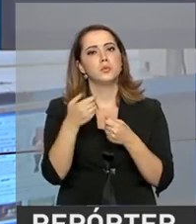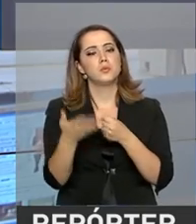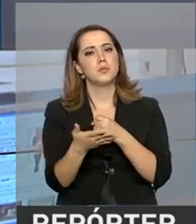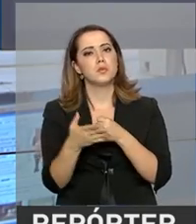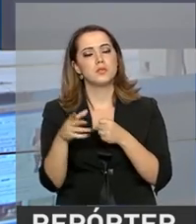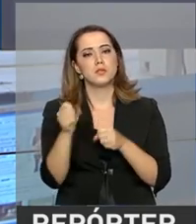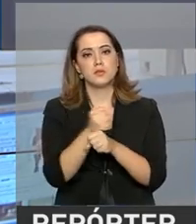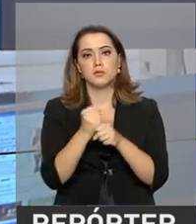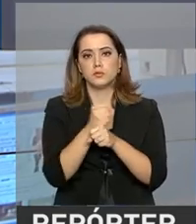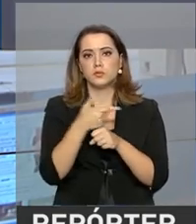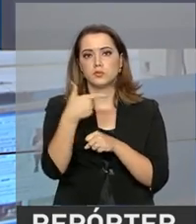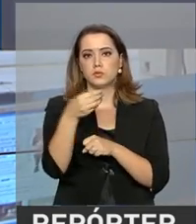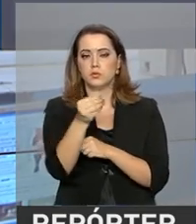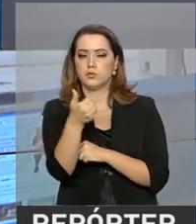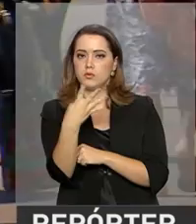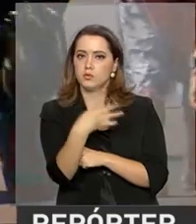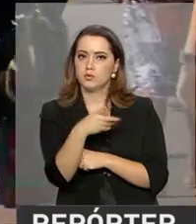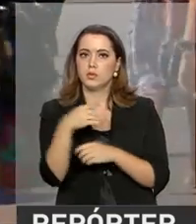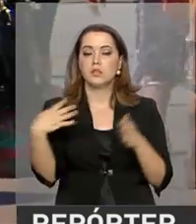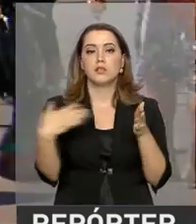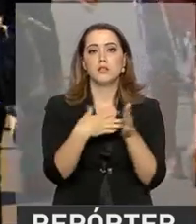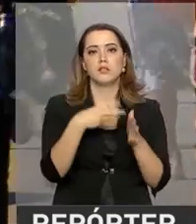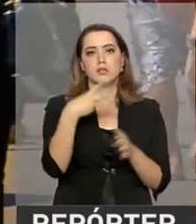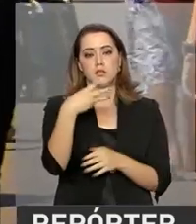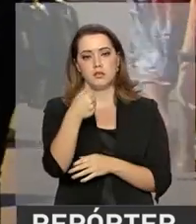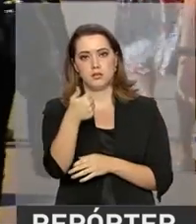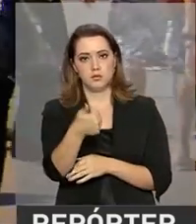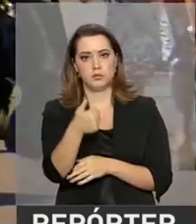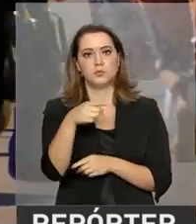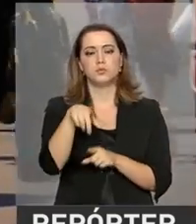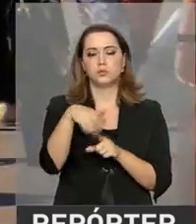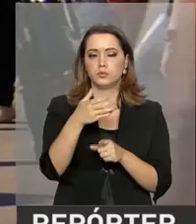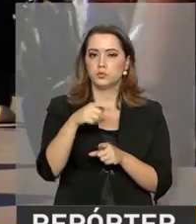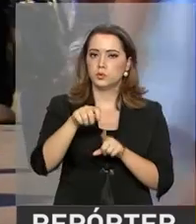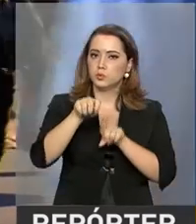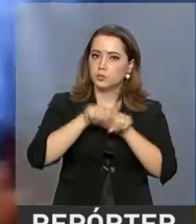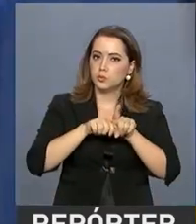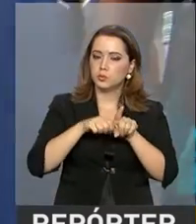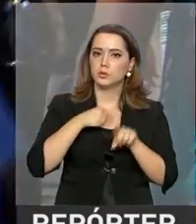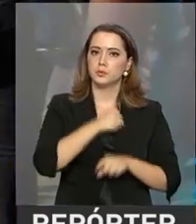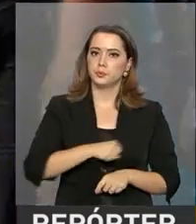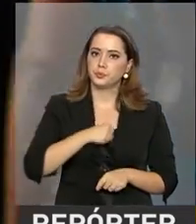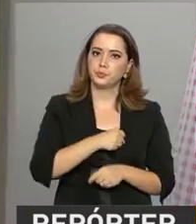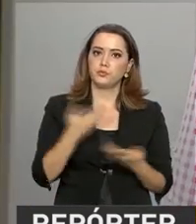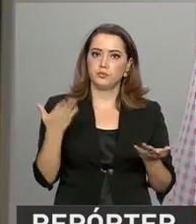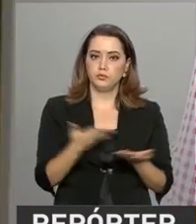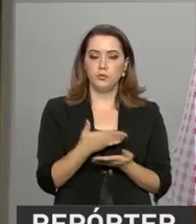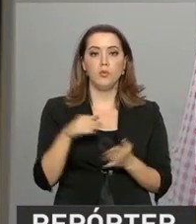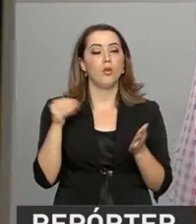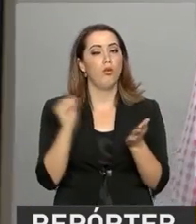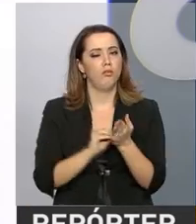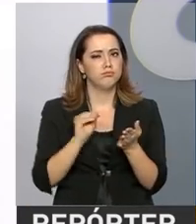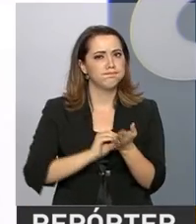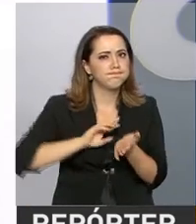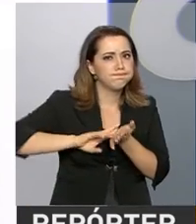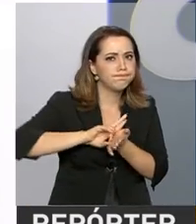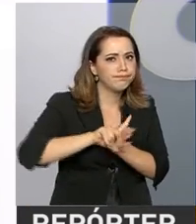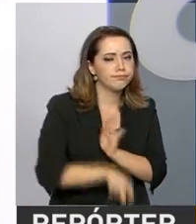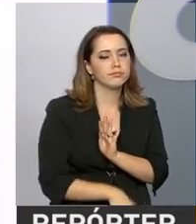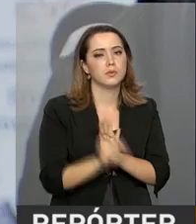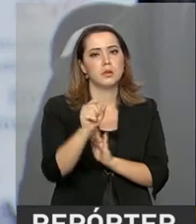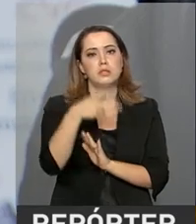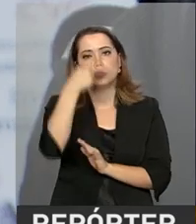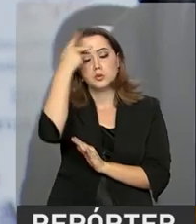é até o dia 31 de agosto mais um milhão de trabalhadores ainda não foram as agências do banco do brasil ou caixa econômica